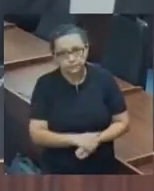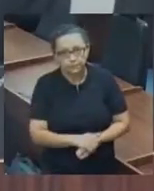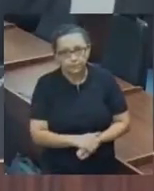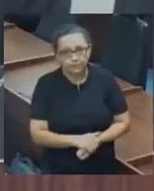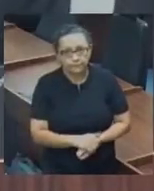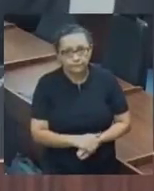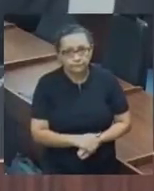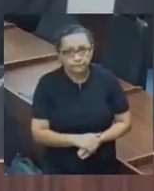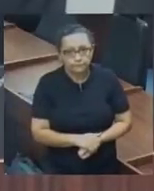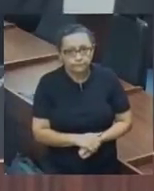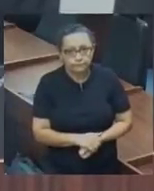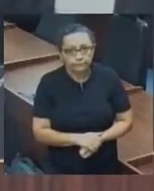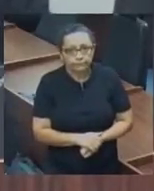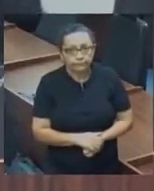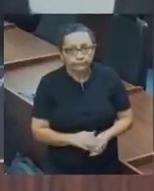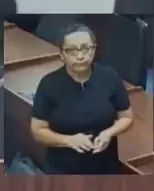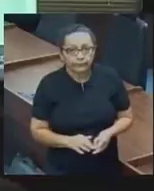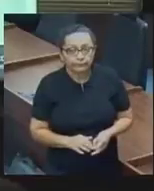a